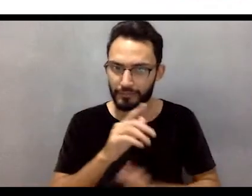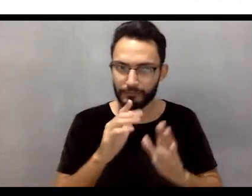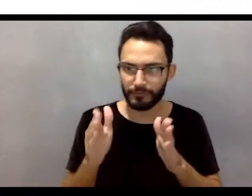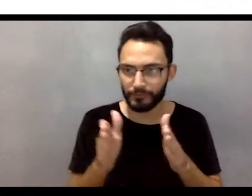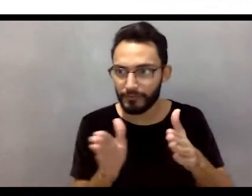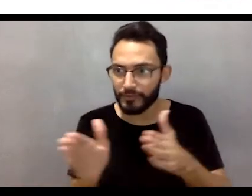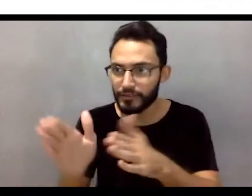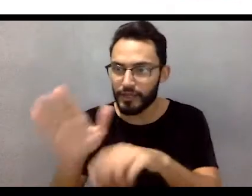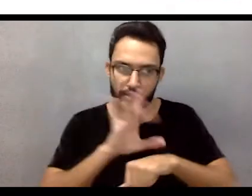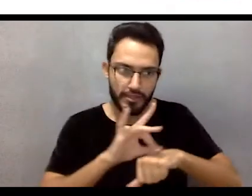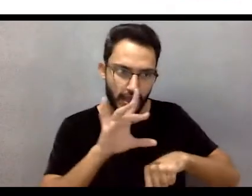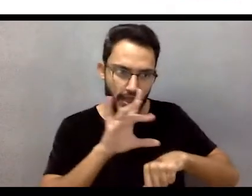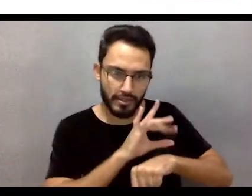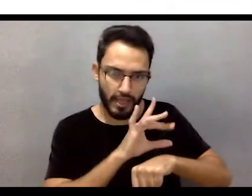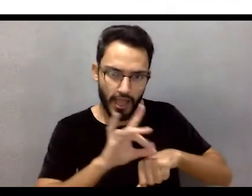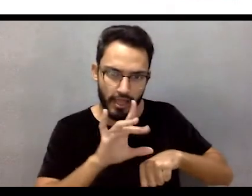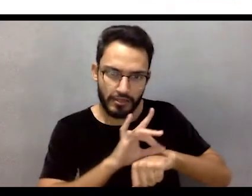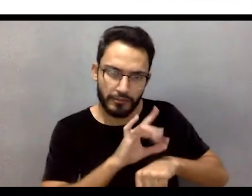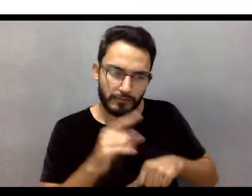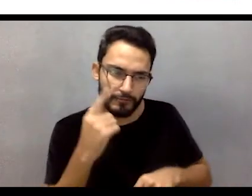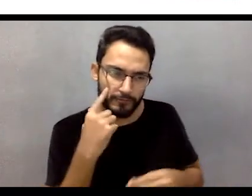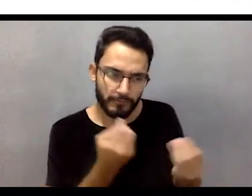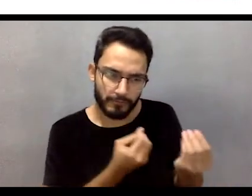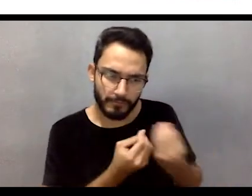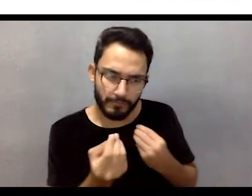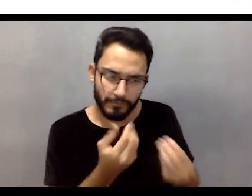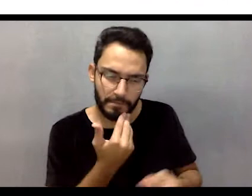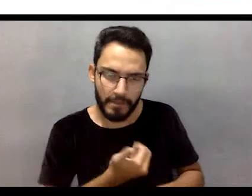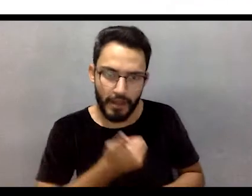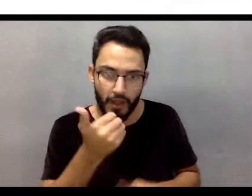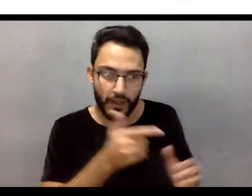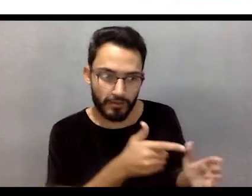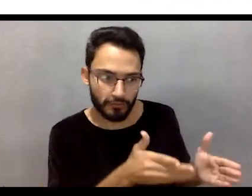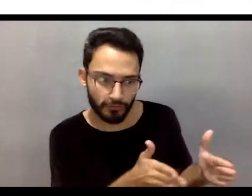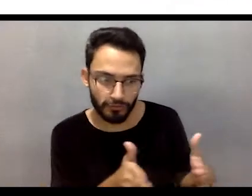direcionadores estratégicos que a guiam para algum lugar.